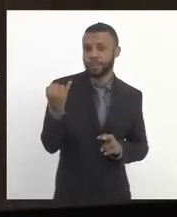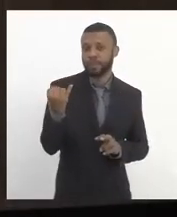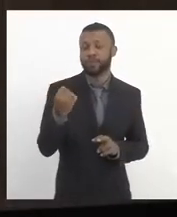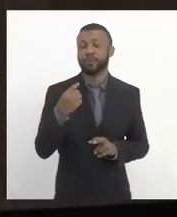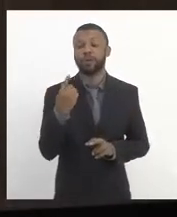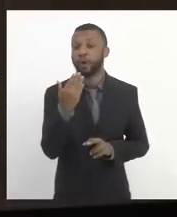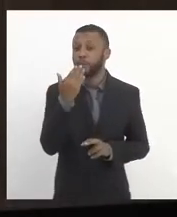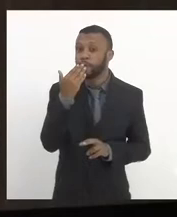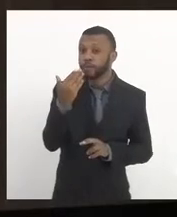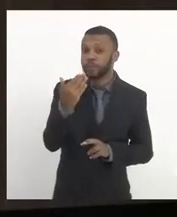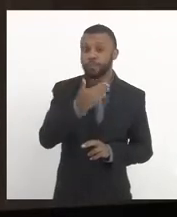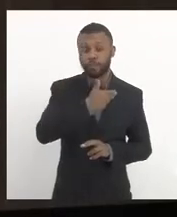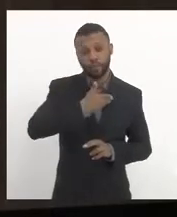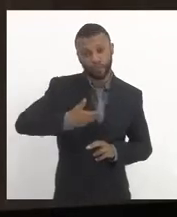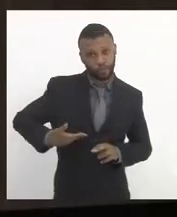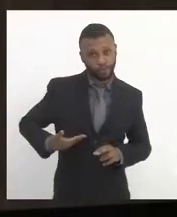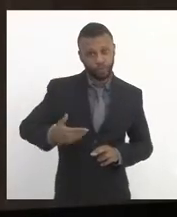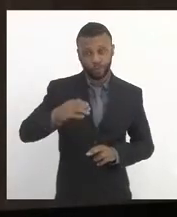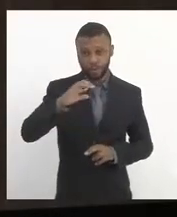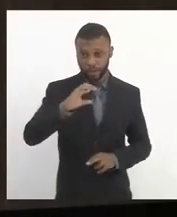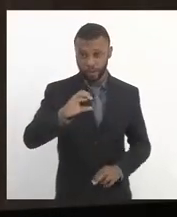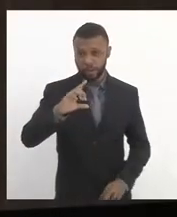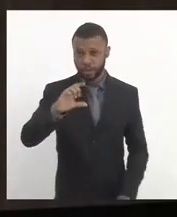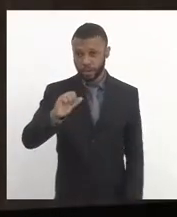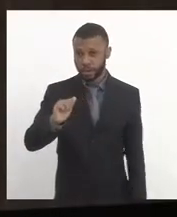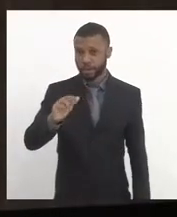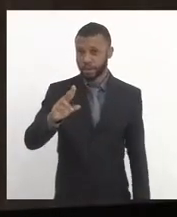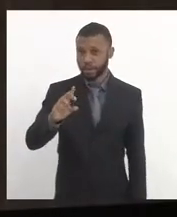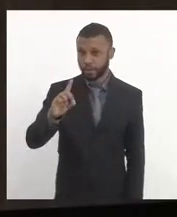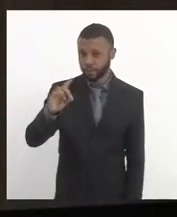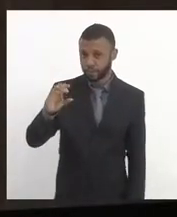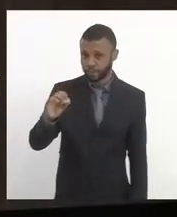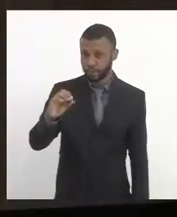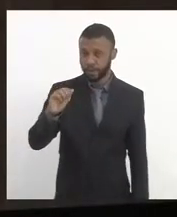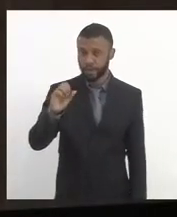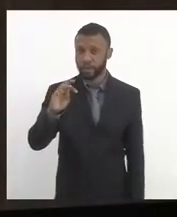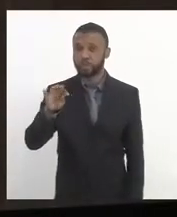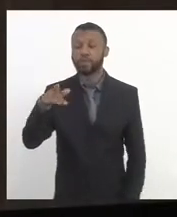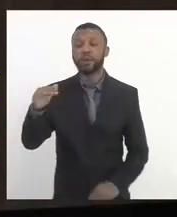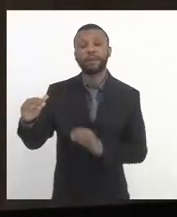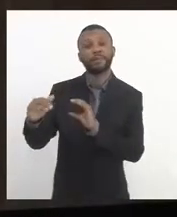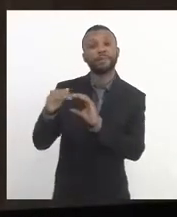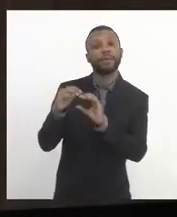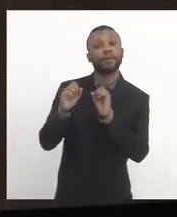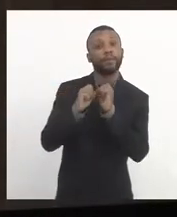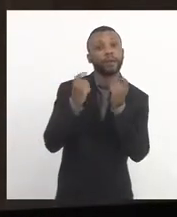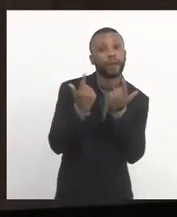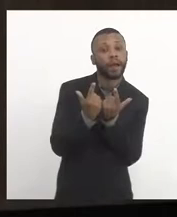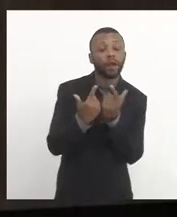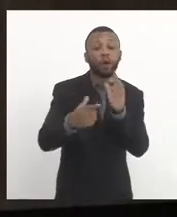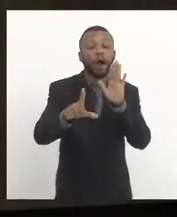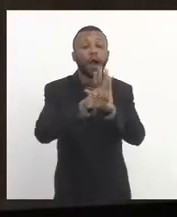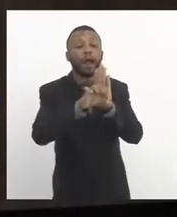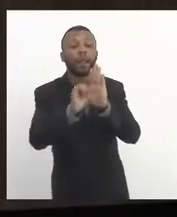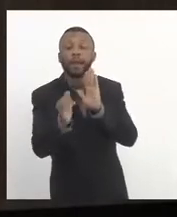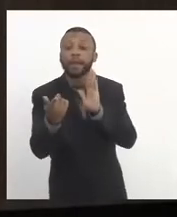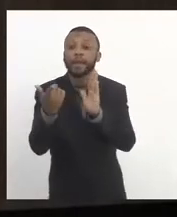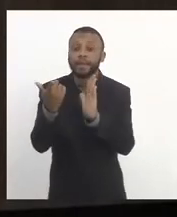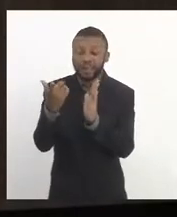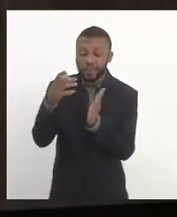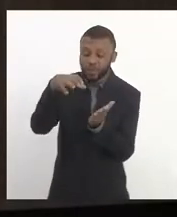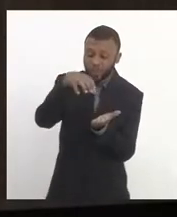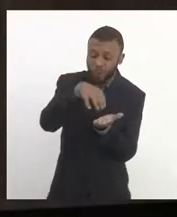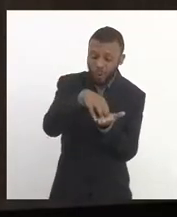o governador Cláudio Castro envie para a Alerj a lei orgânica da Polícia Civil, que me parece